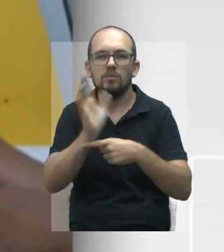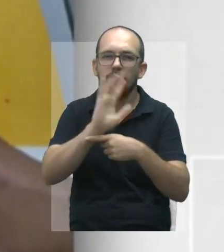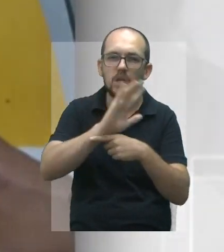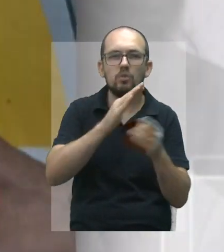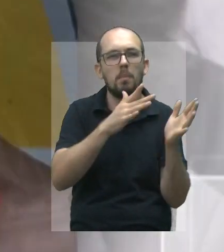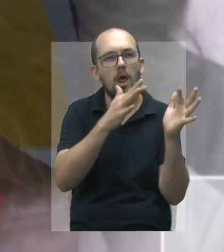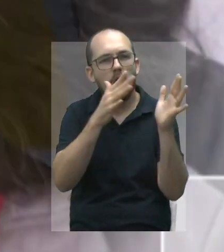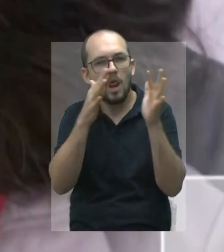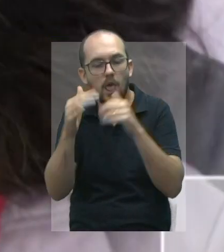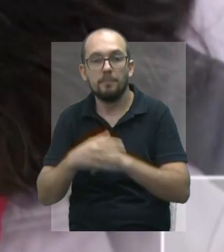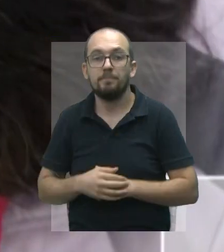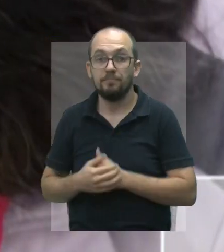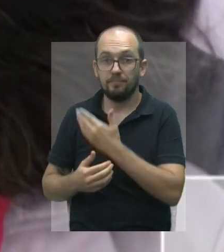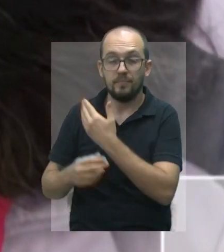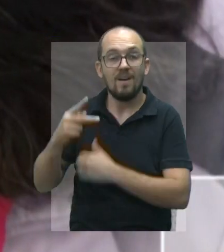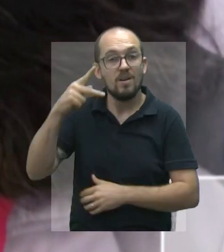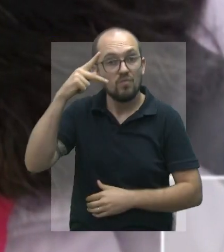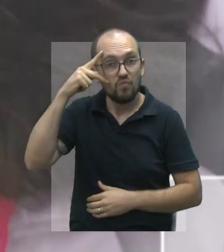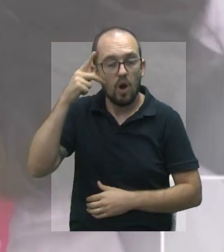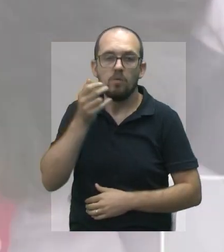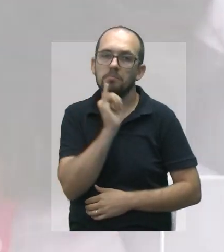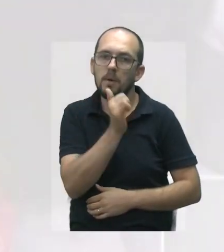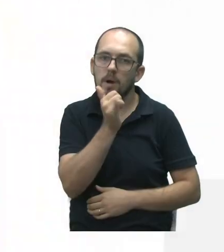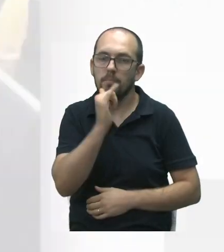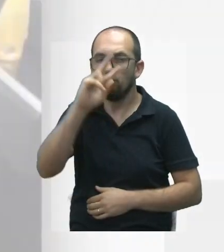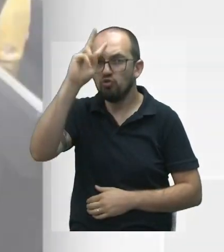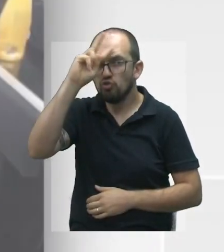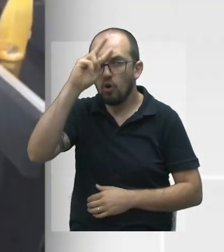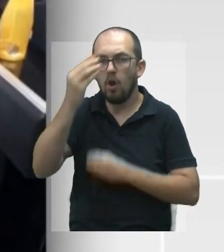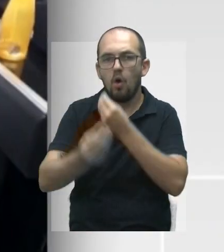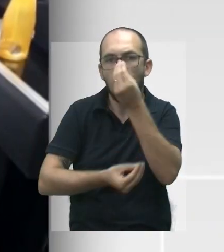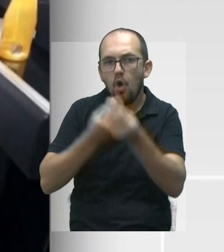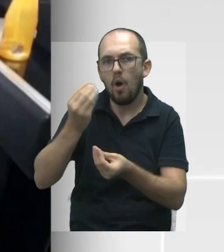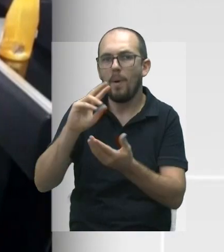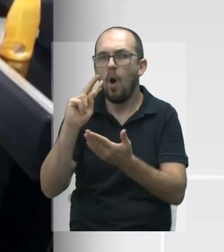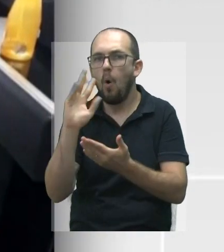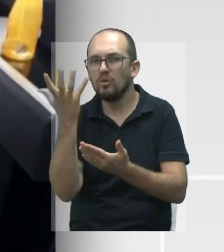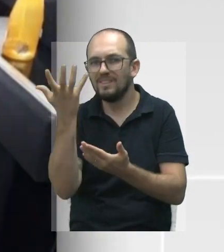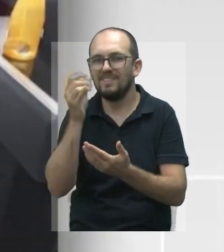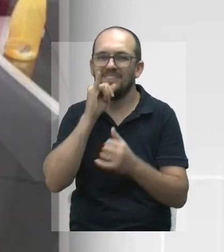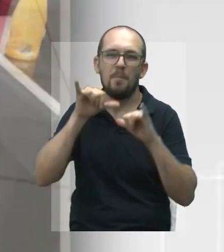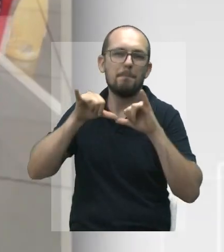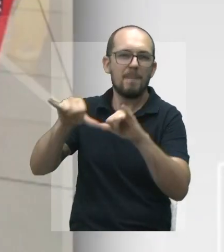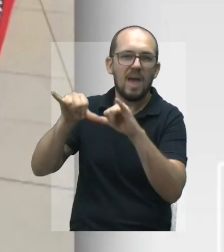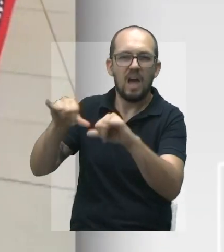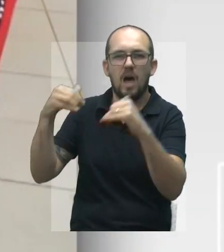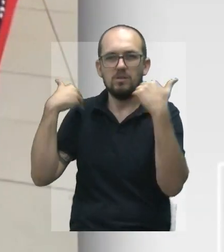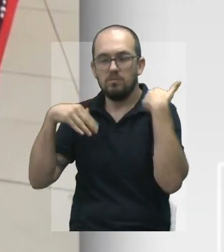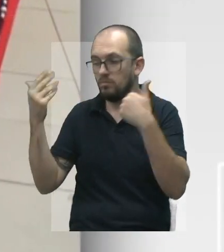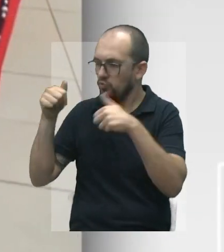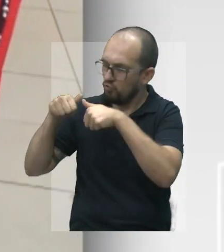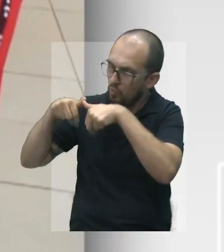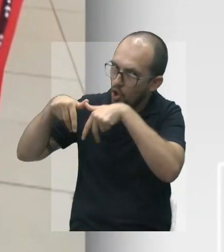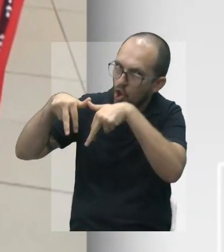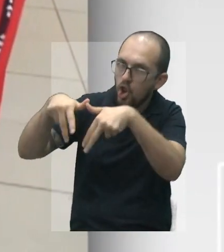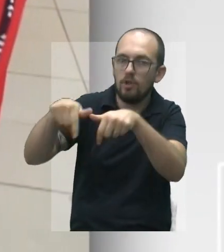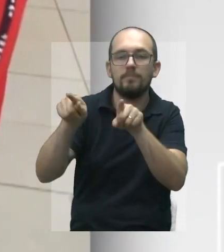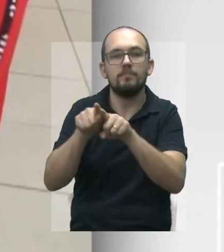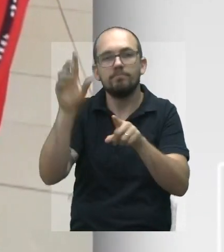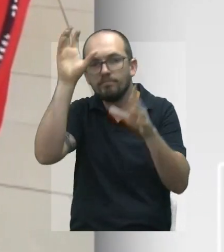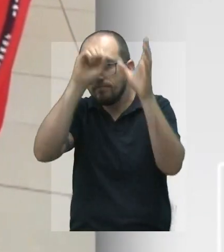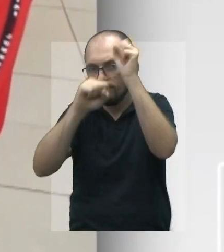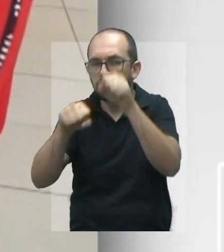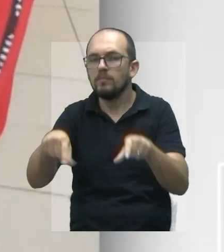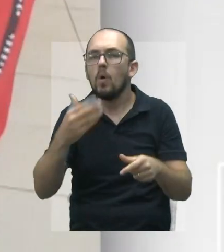vídeos. Valdinéia relatou experiências extra-classe, como visitas ao supermercado, atividades relacionadas